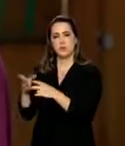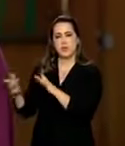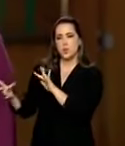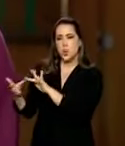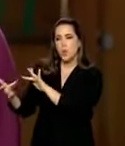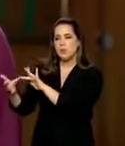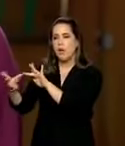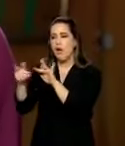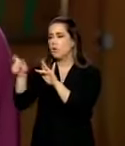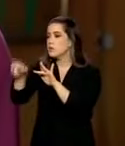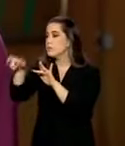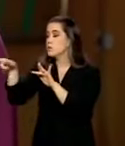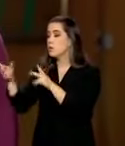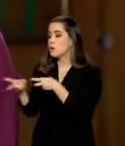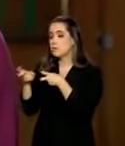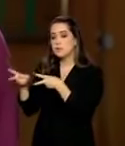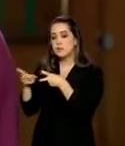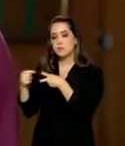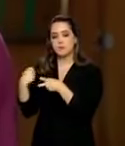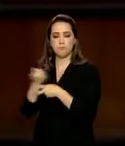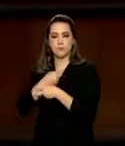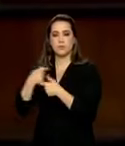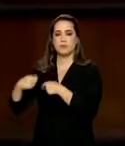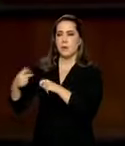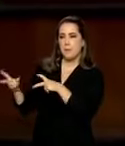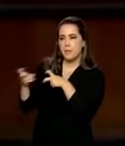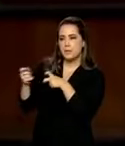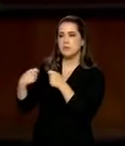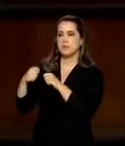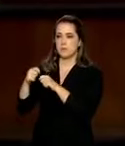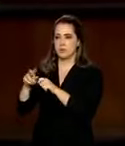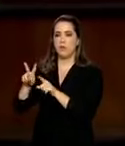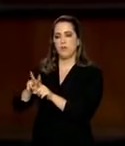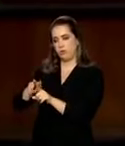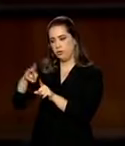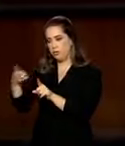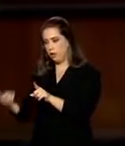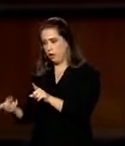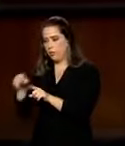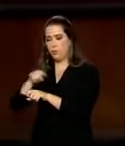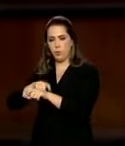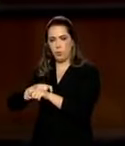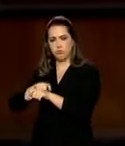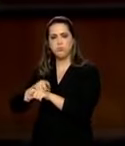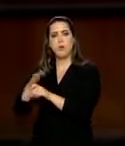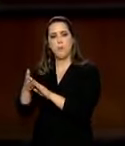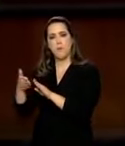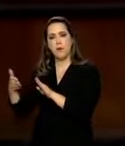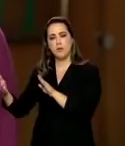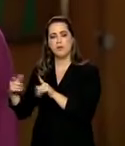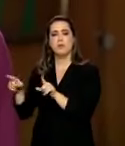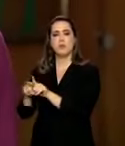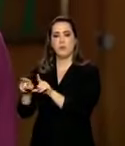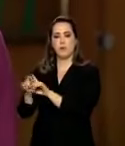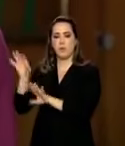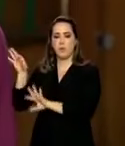as pessoas também ajudam nessa questão, olha, vamos precisar prorrogar o auxílio emergencial. Vai vir também aí um novo plano